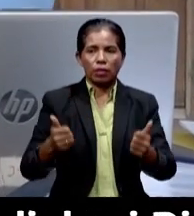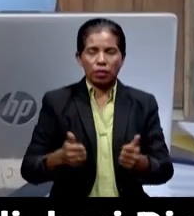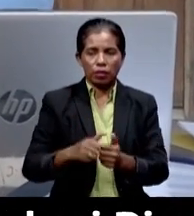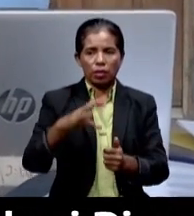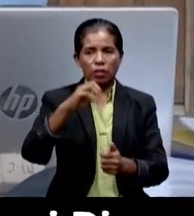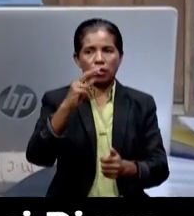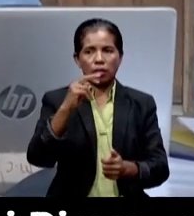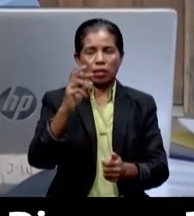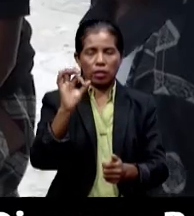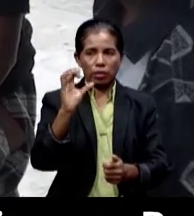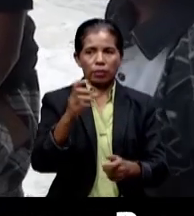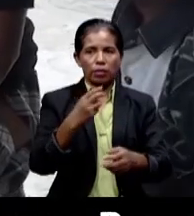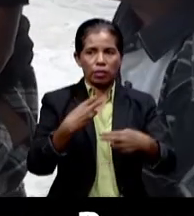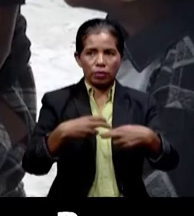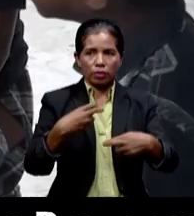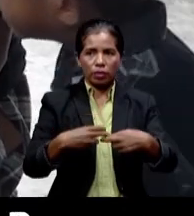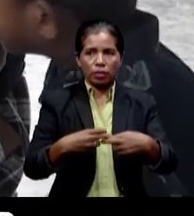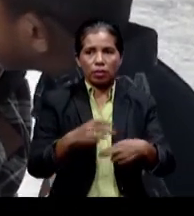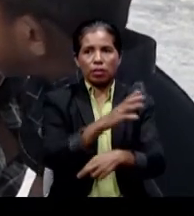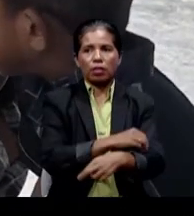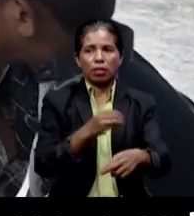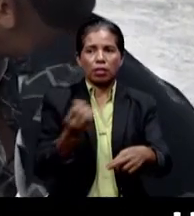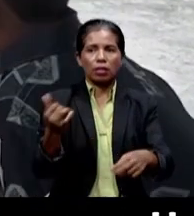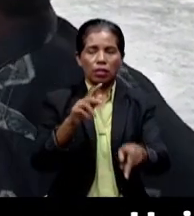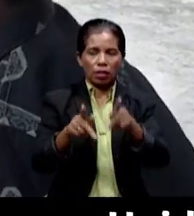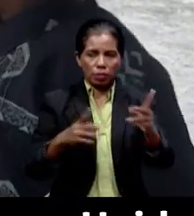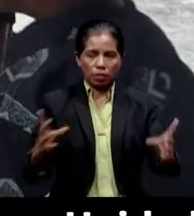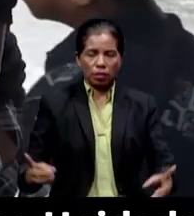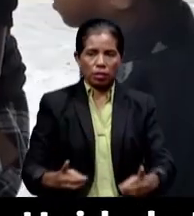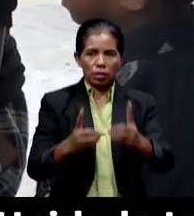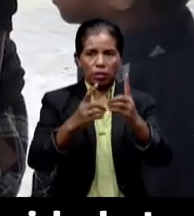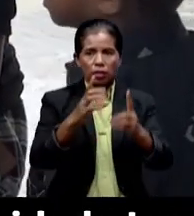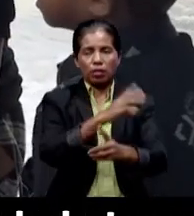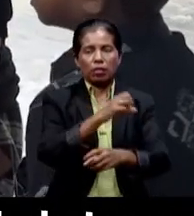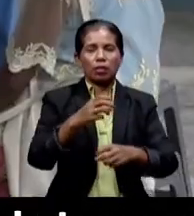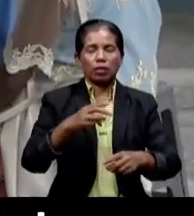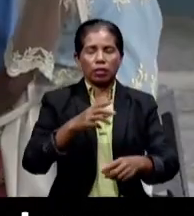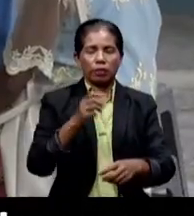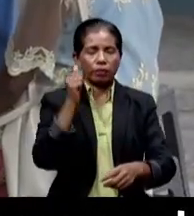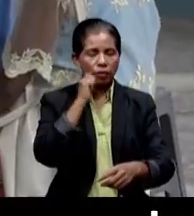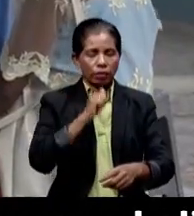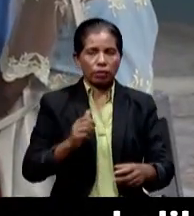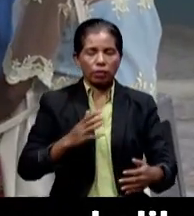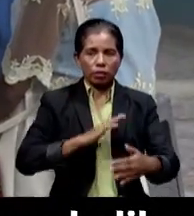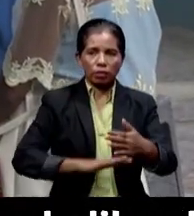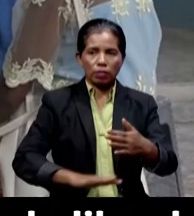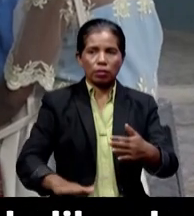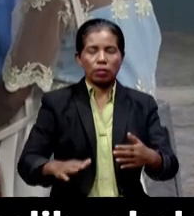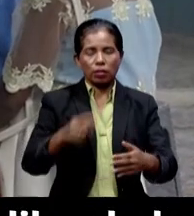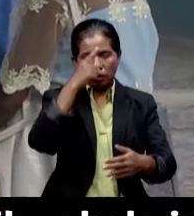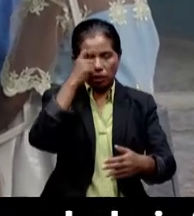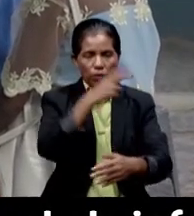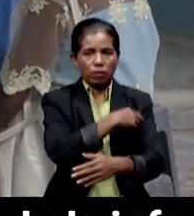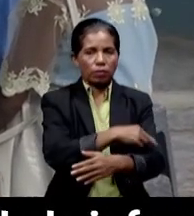Kashnafar hateten dificuldade nebe mak durante ne comunidade enfrenta mak inan isin rua siratu partus tamba posto saúde